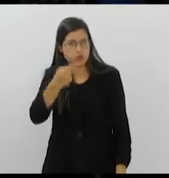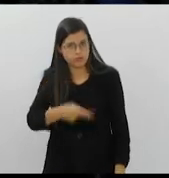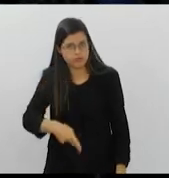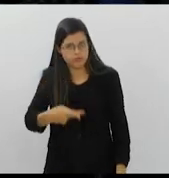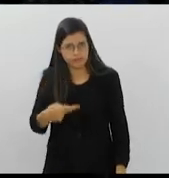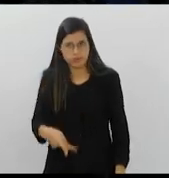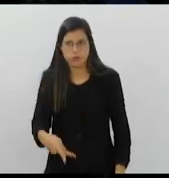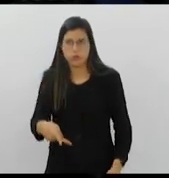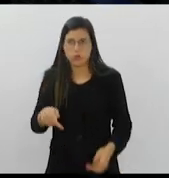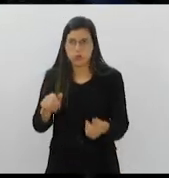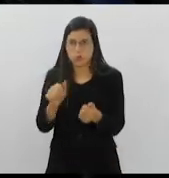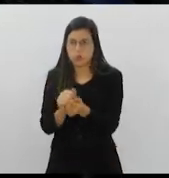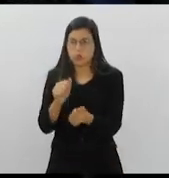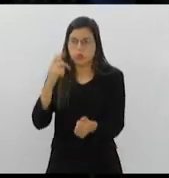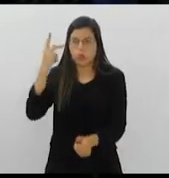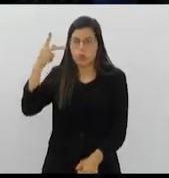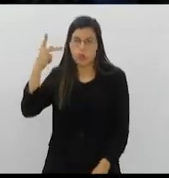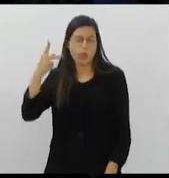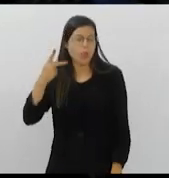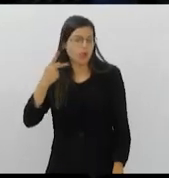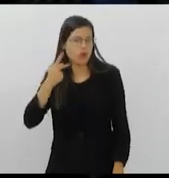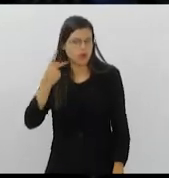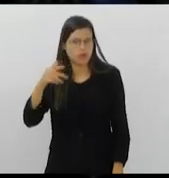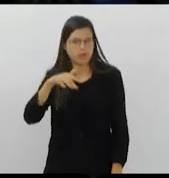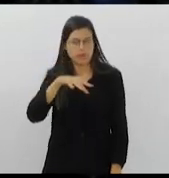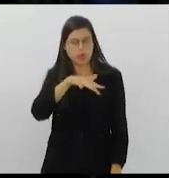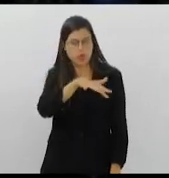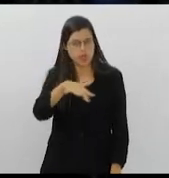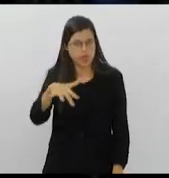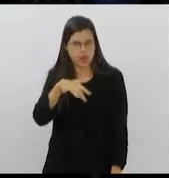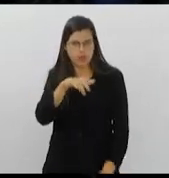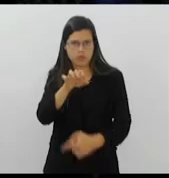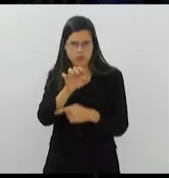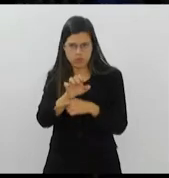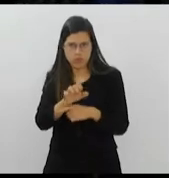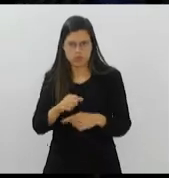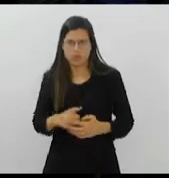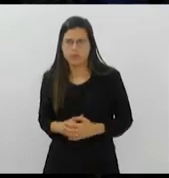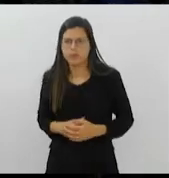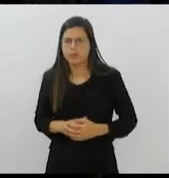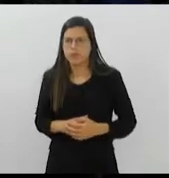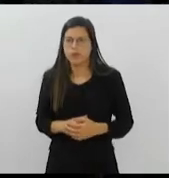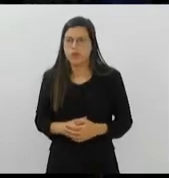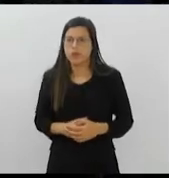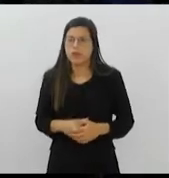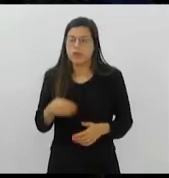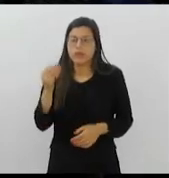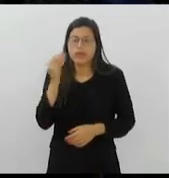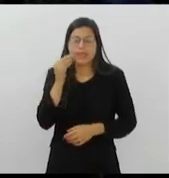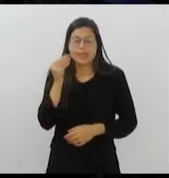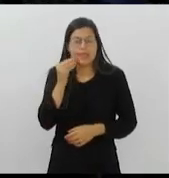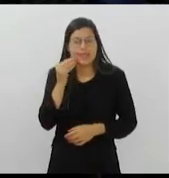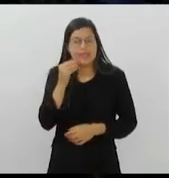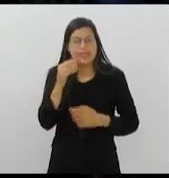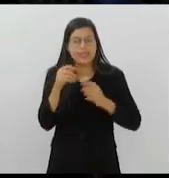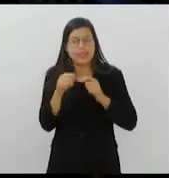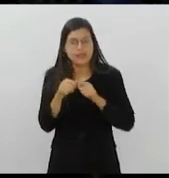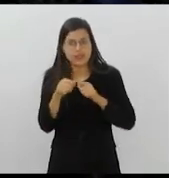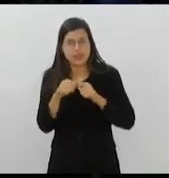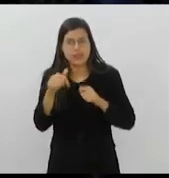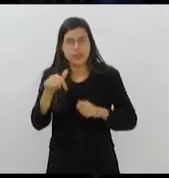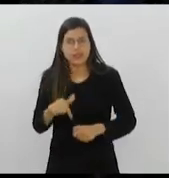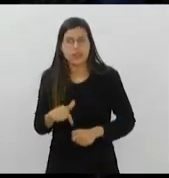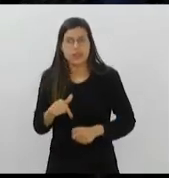o Procurador-Geral do Estado. E isso, com essas providências, tentar construir aqui